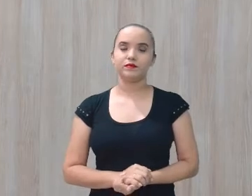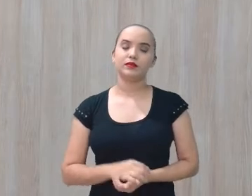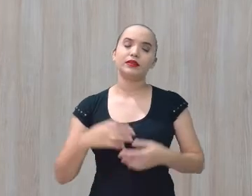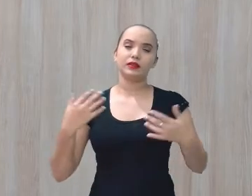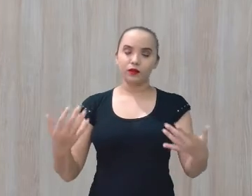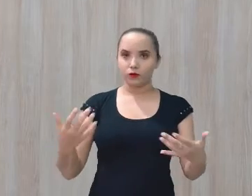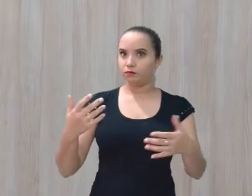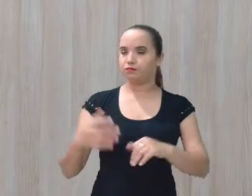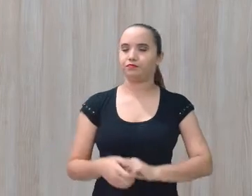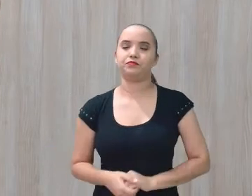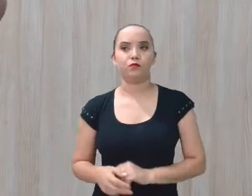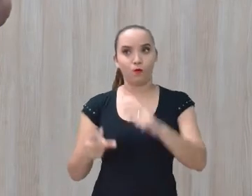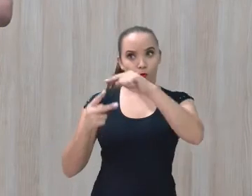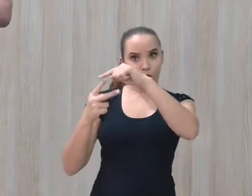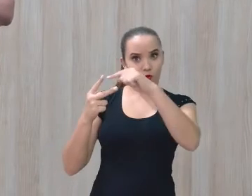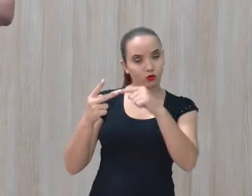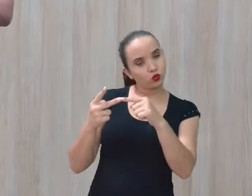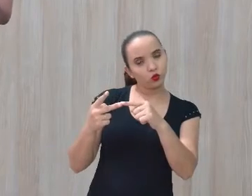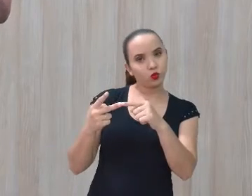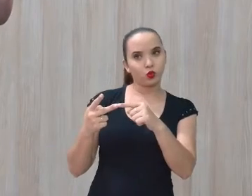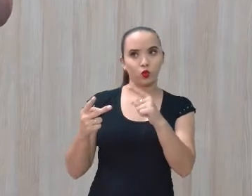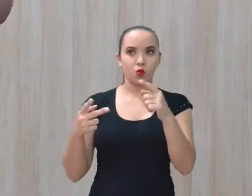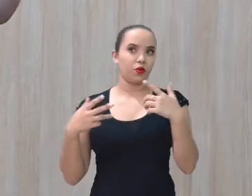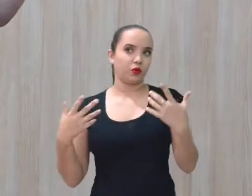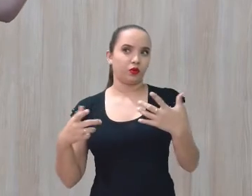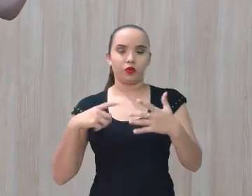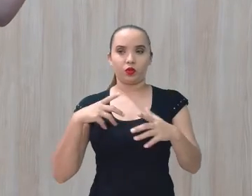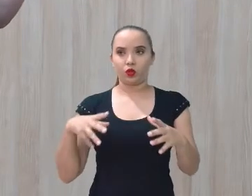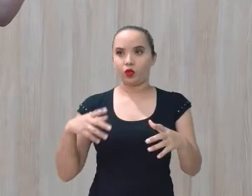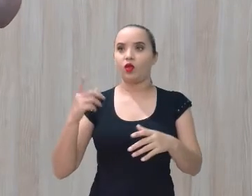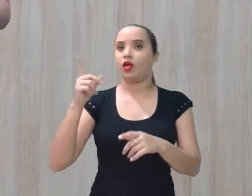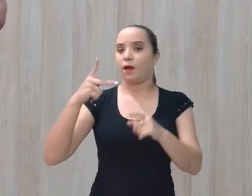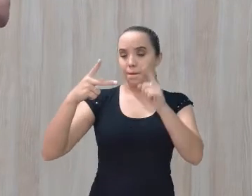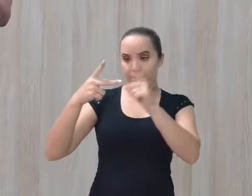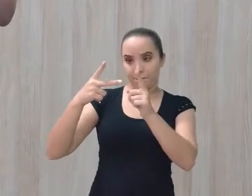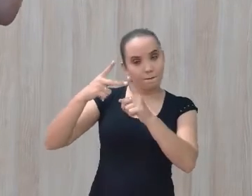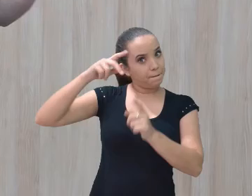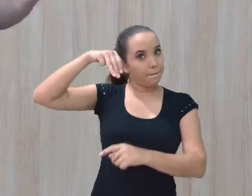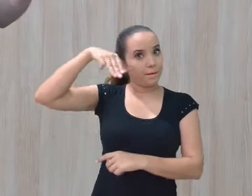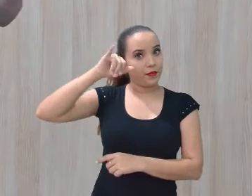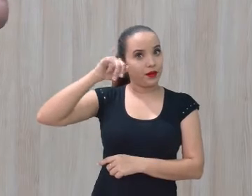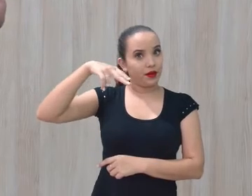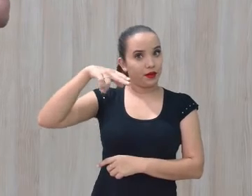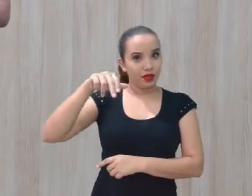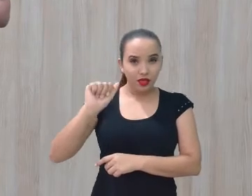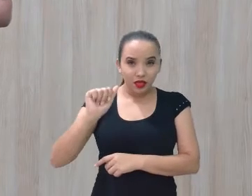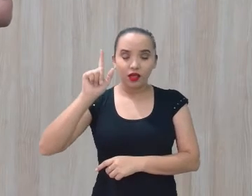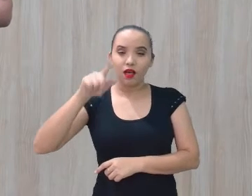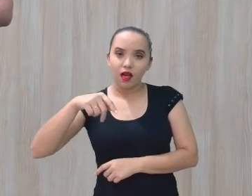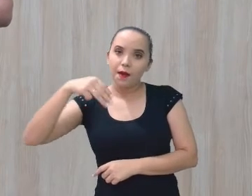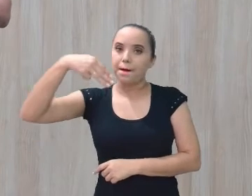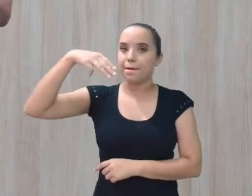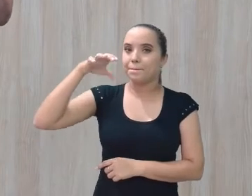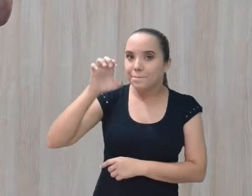é uma palavra assim não é escrito, é menina a palavra na nossa língua padrão, mas é como se fosse